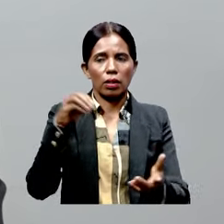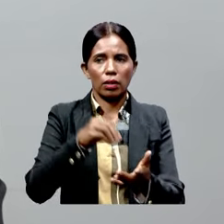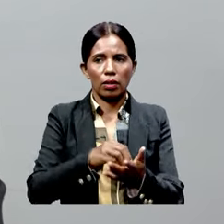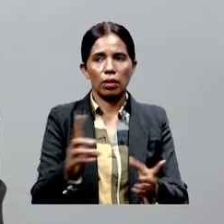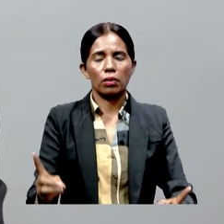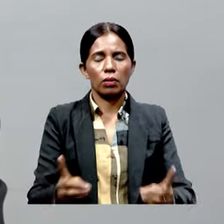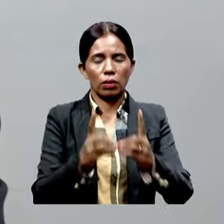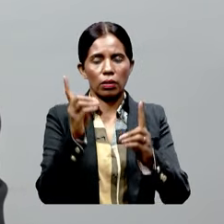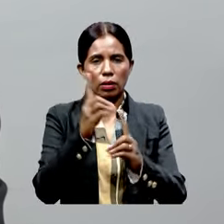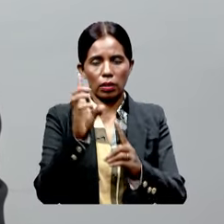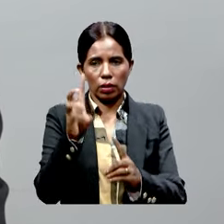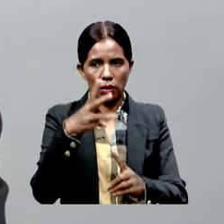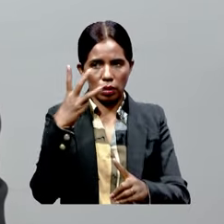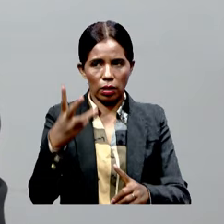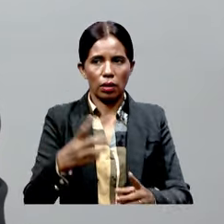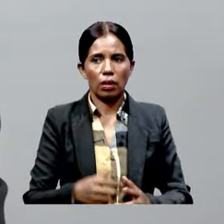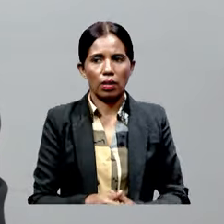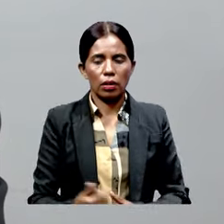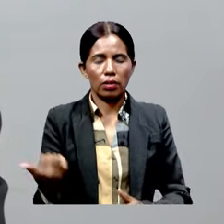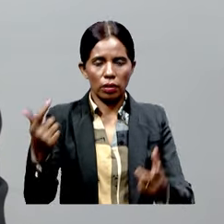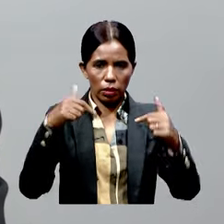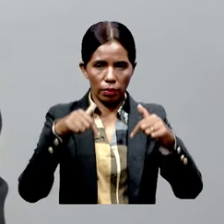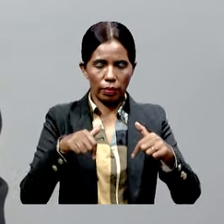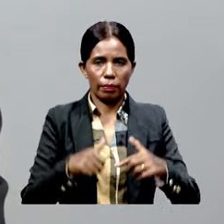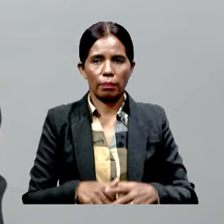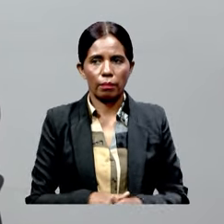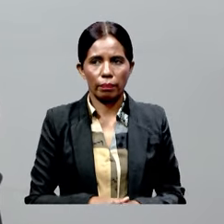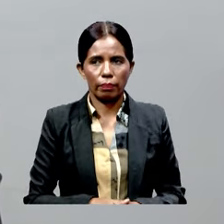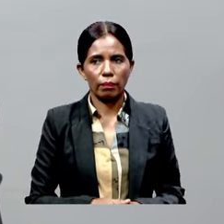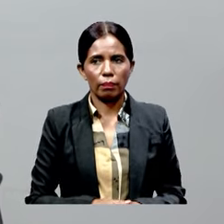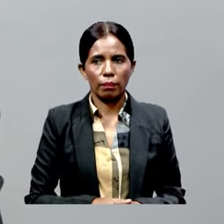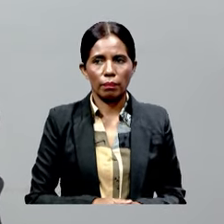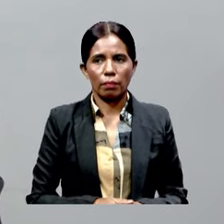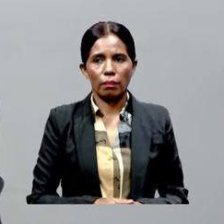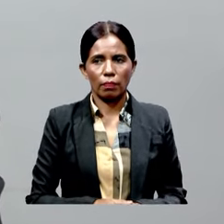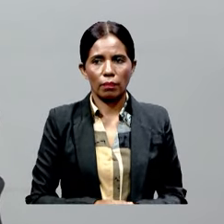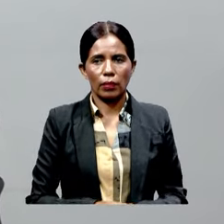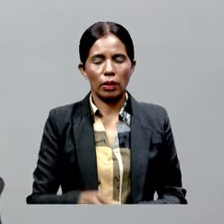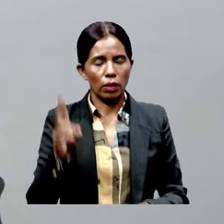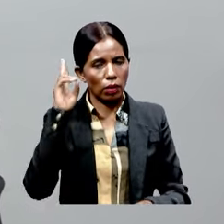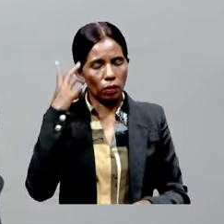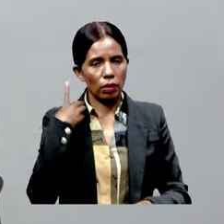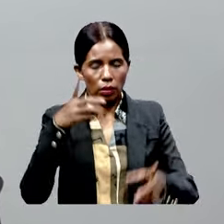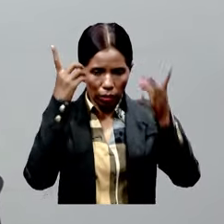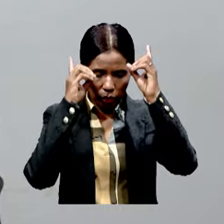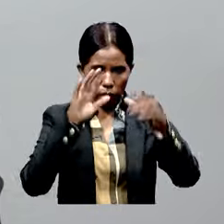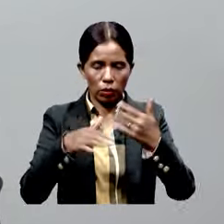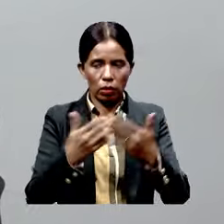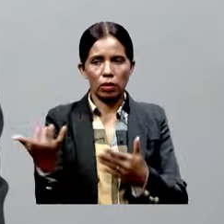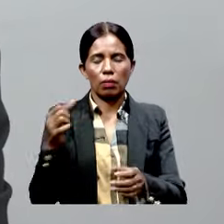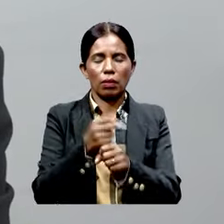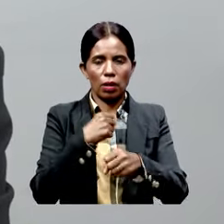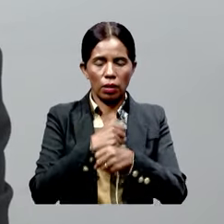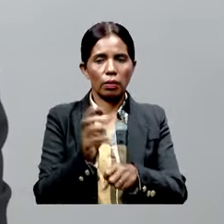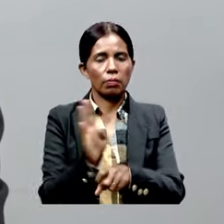dia 16. Dia 16, será não vai ser tomar, será Rona, e tem eleição, só tudo vai ser o investimento. Agora,